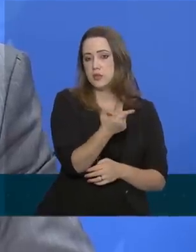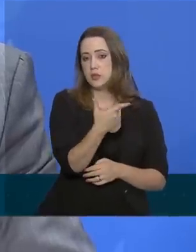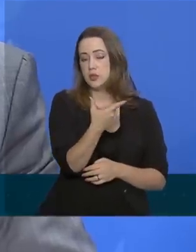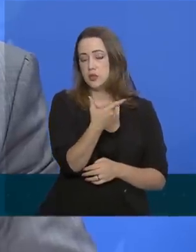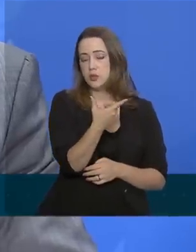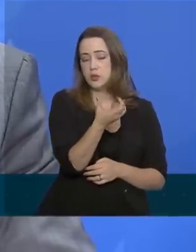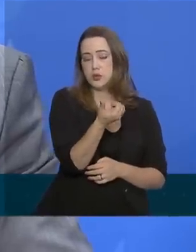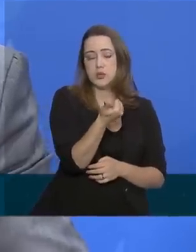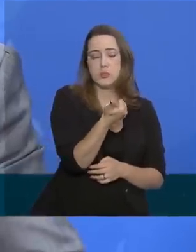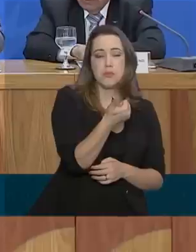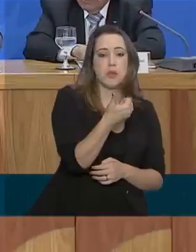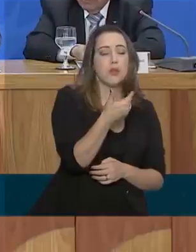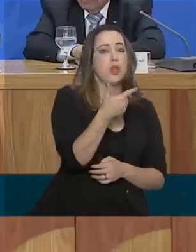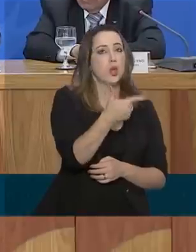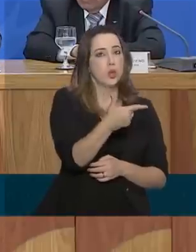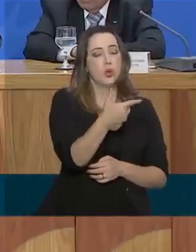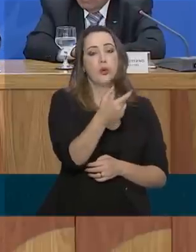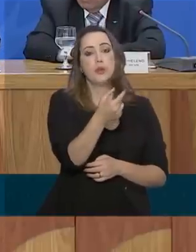para 20